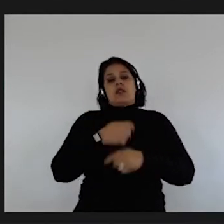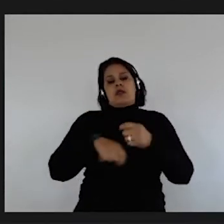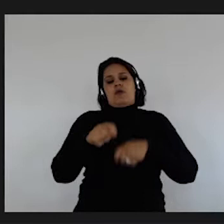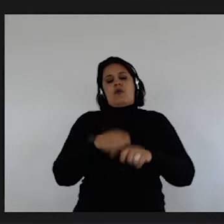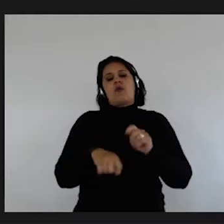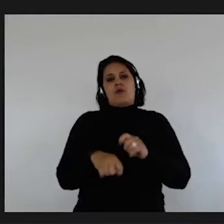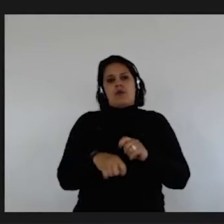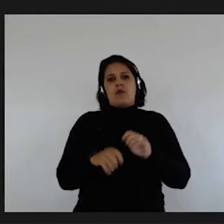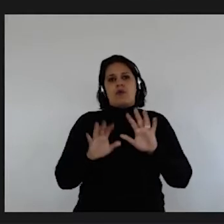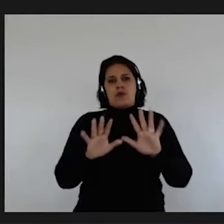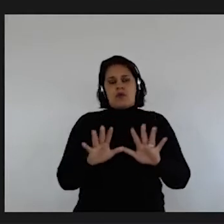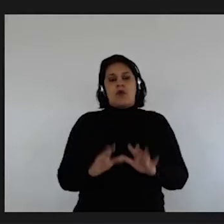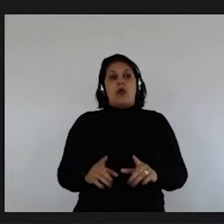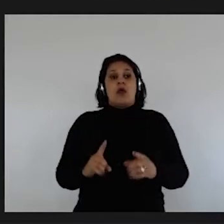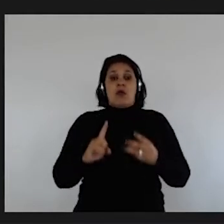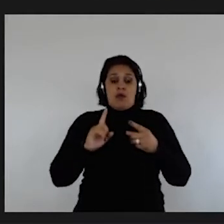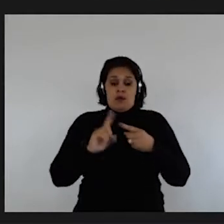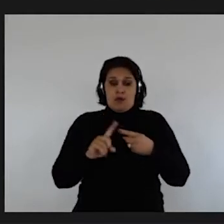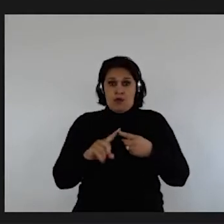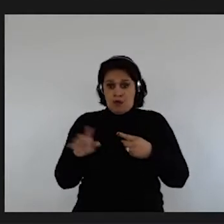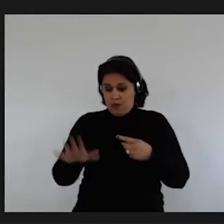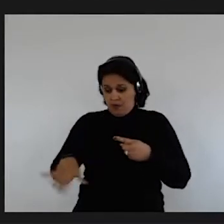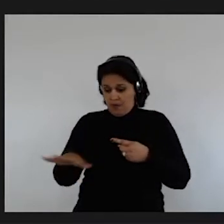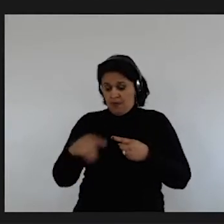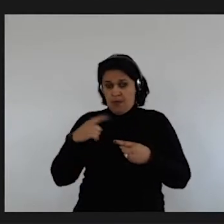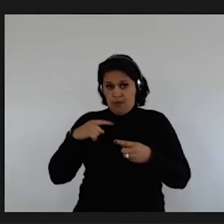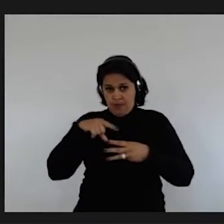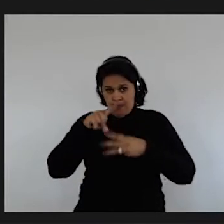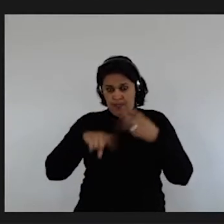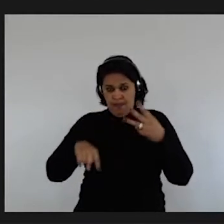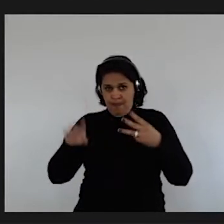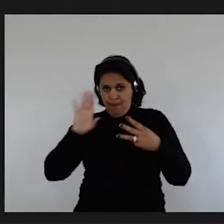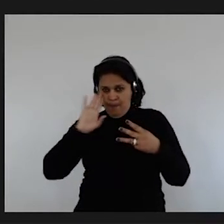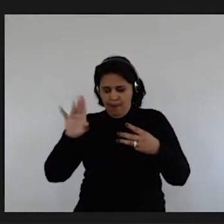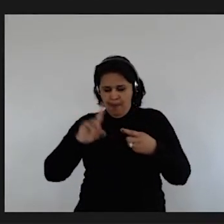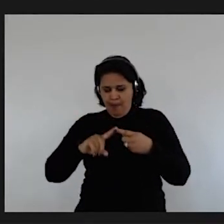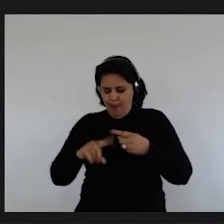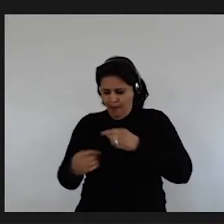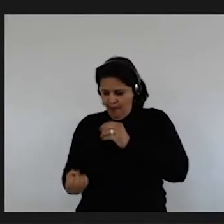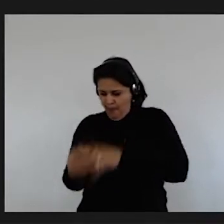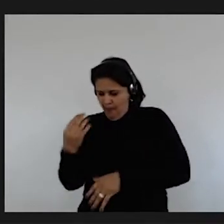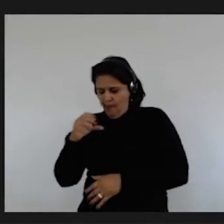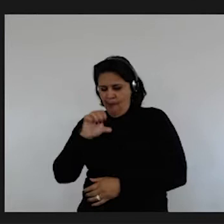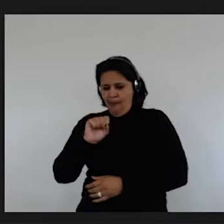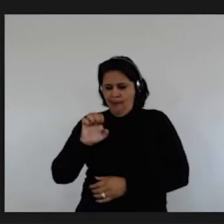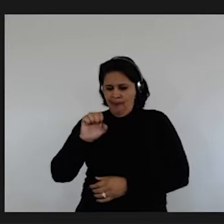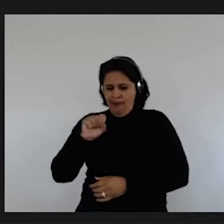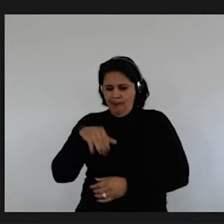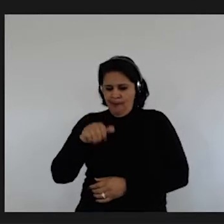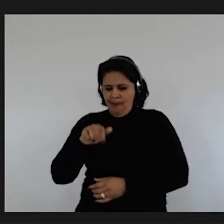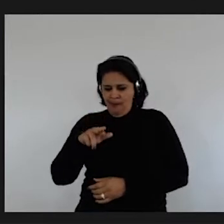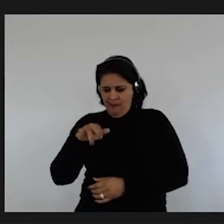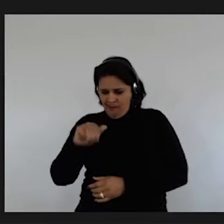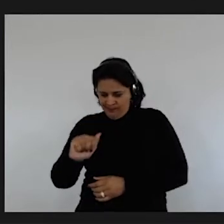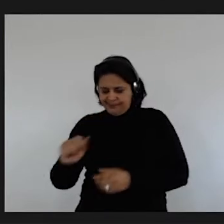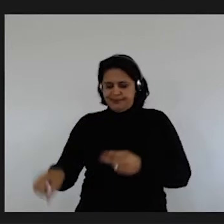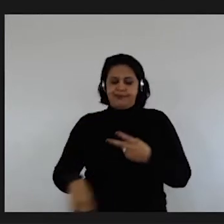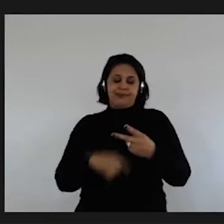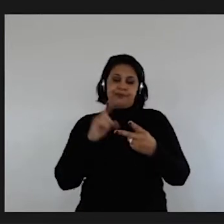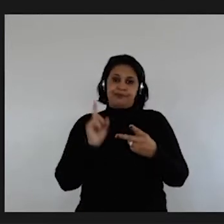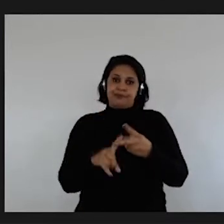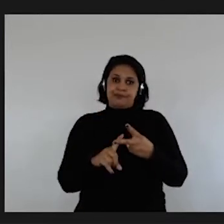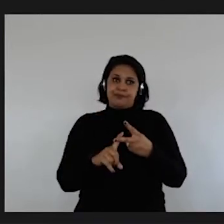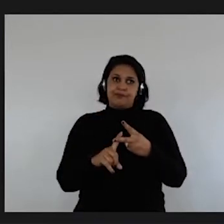direito fundiário, resumidamente, nós passamos por 3 grandes fases. A formação de sesmarias, passamos